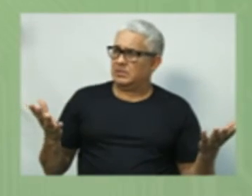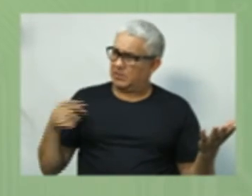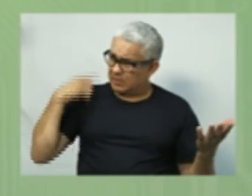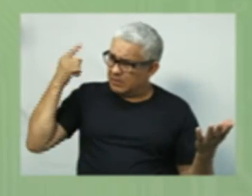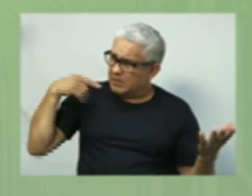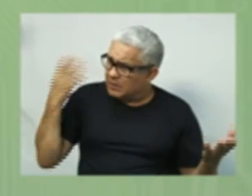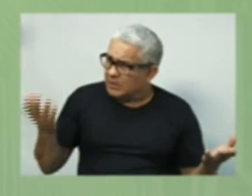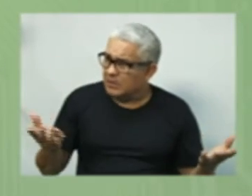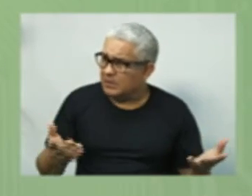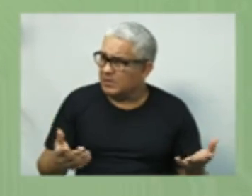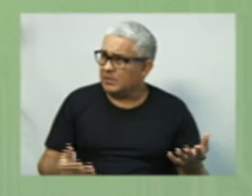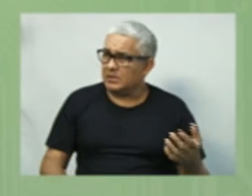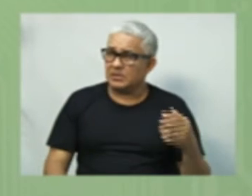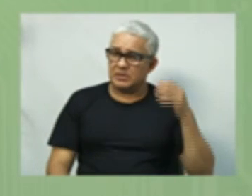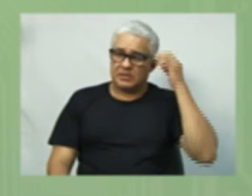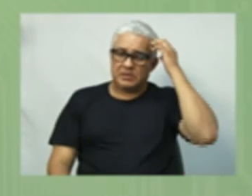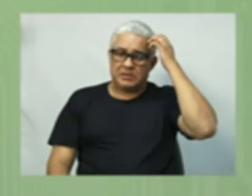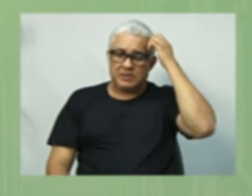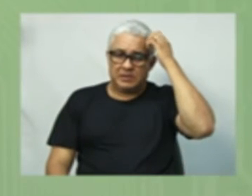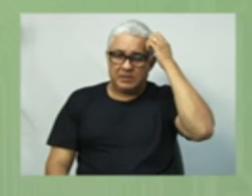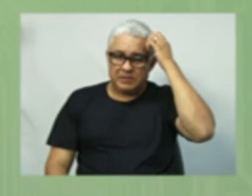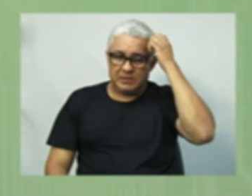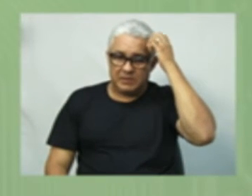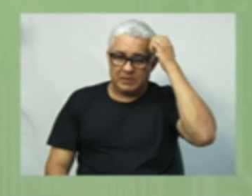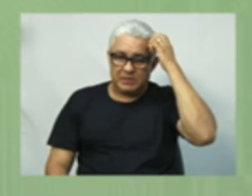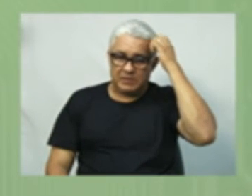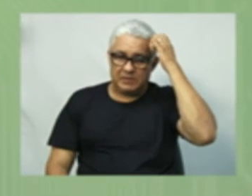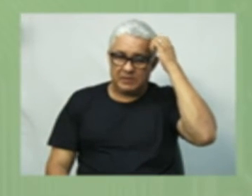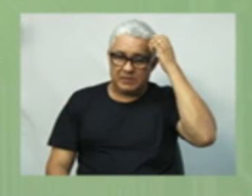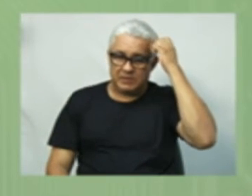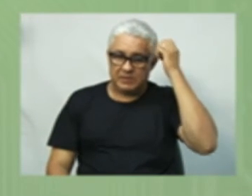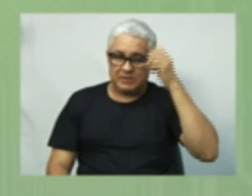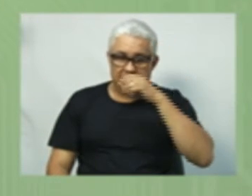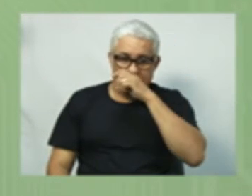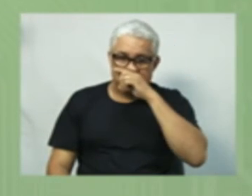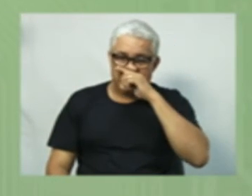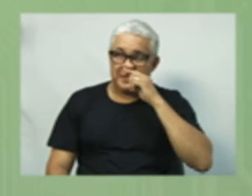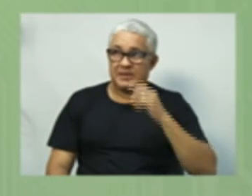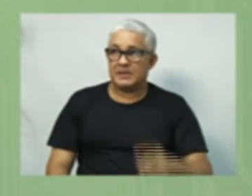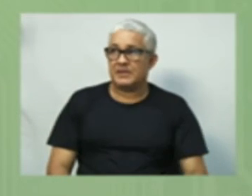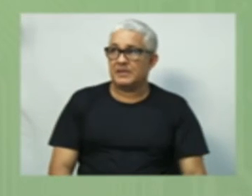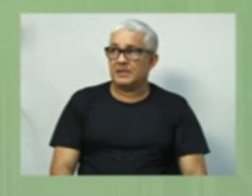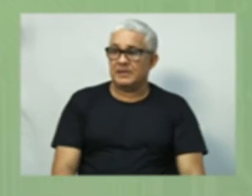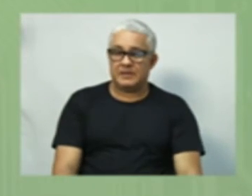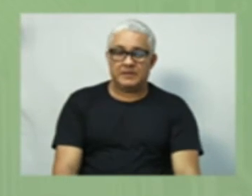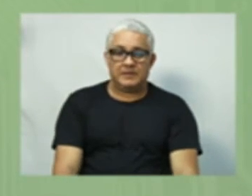doido? Opa, peraí. Achei uma lacuna aqui, né? Isso.